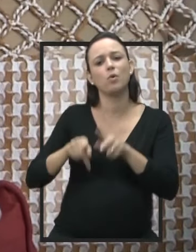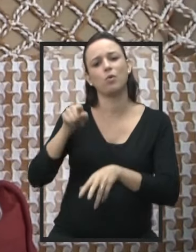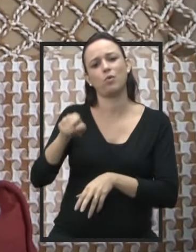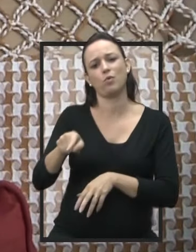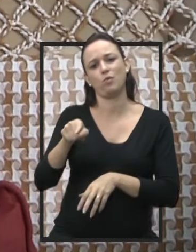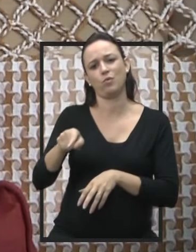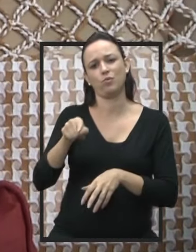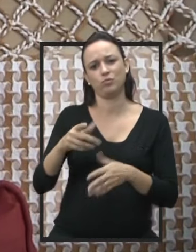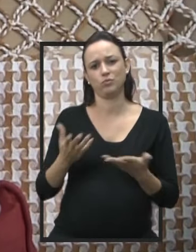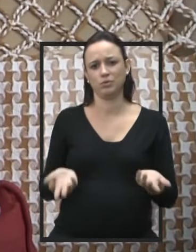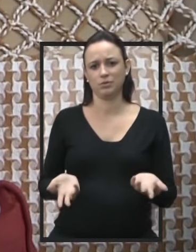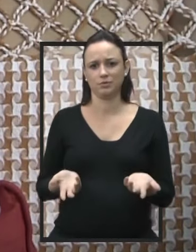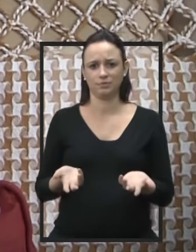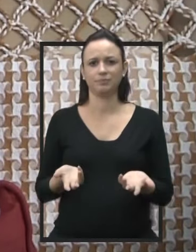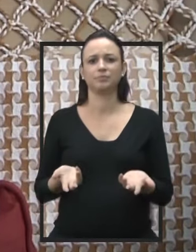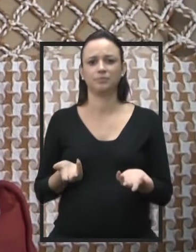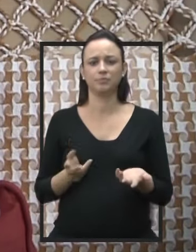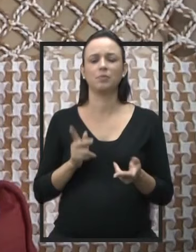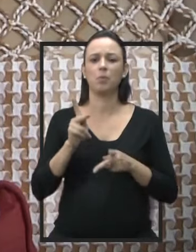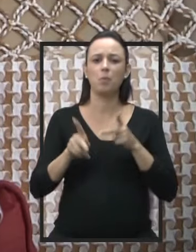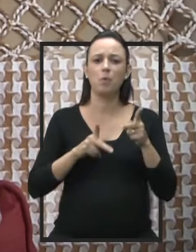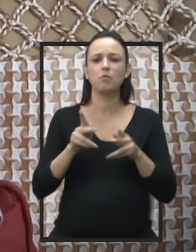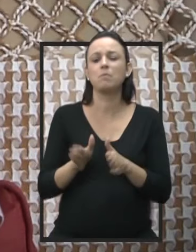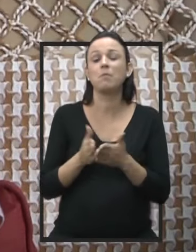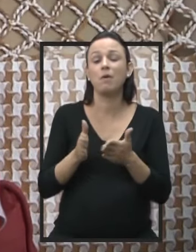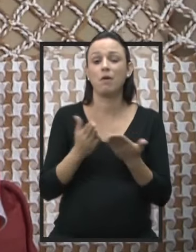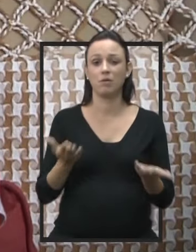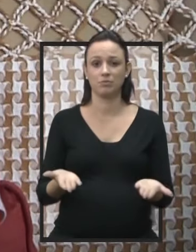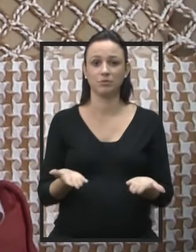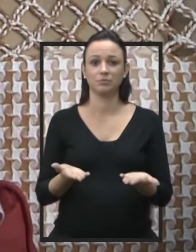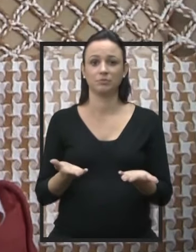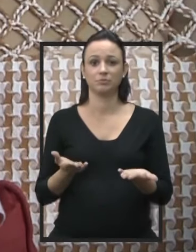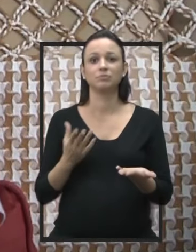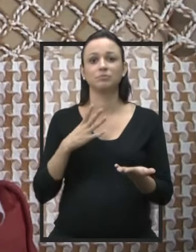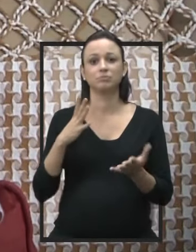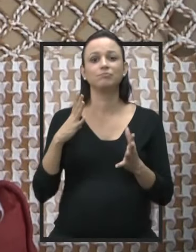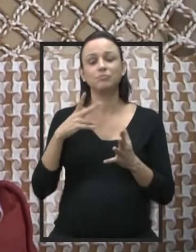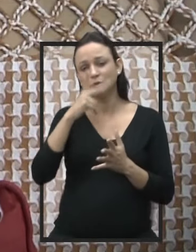população, voltada à população carente, ele teve o